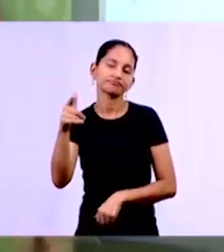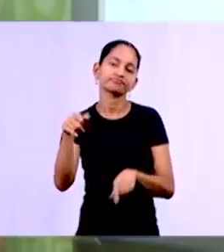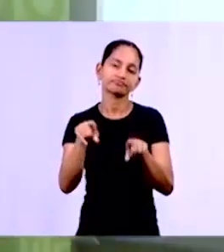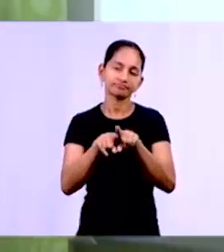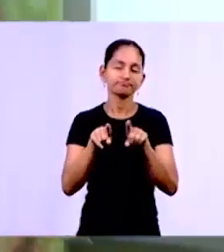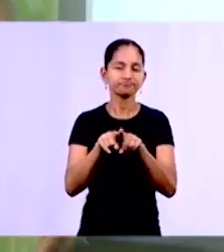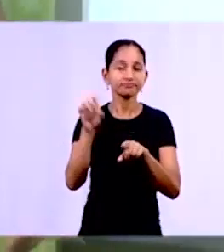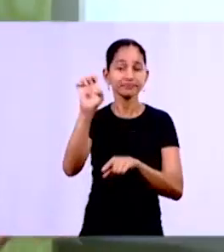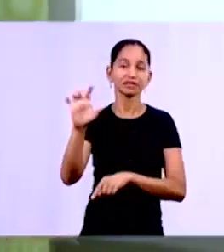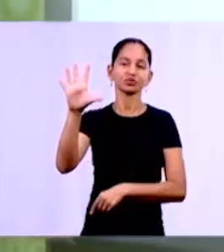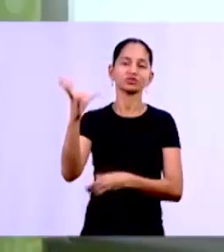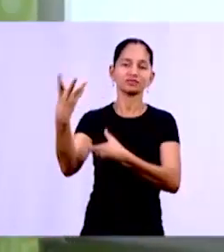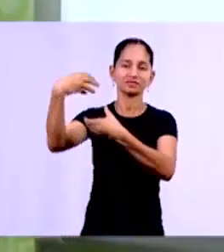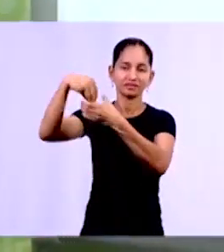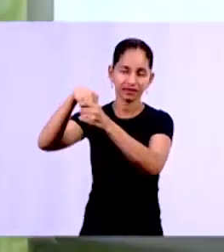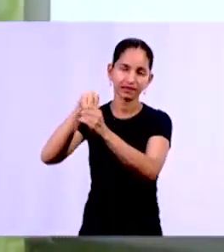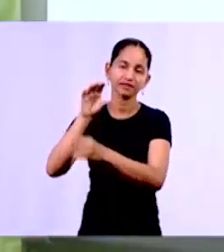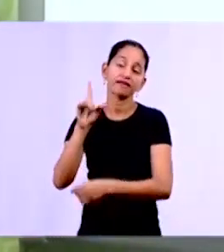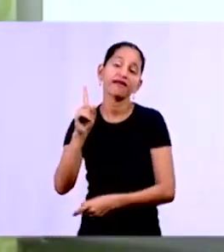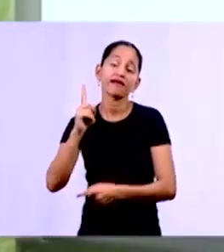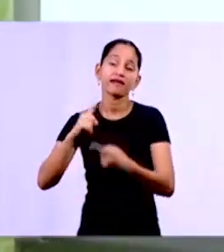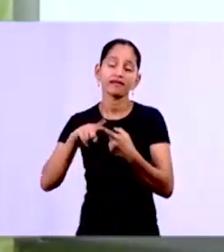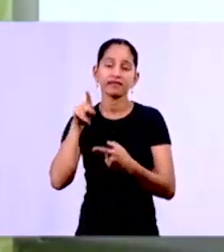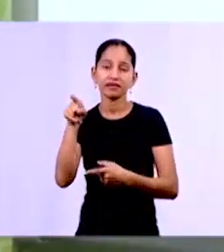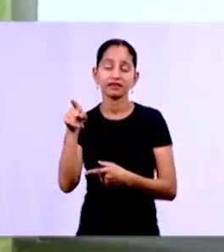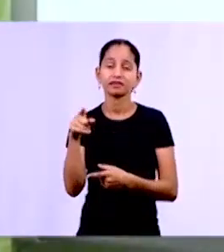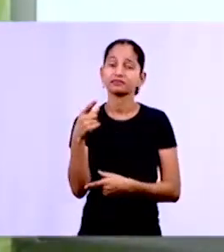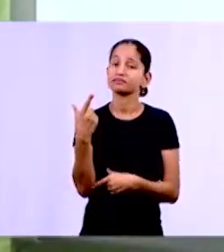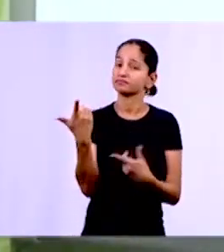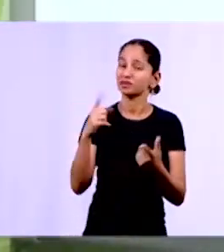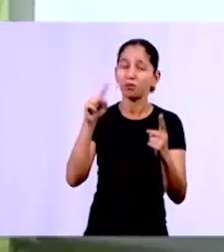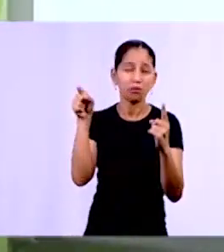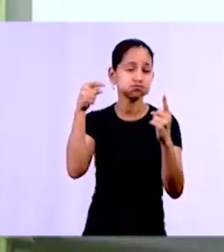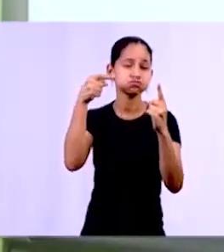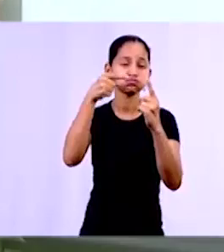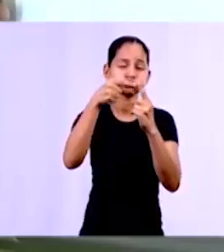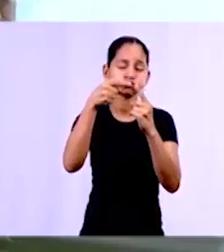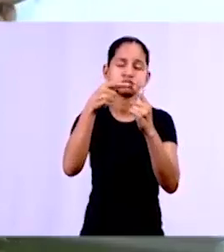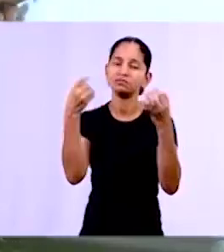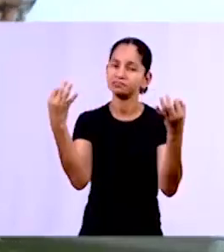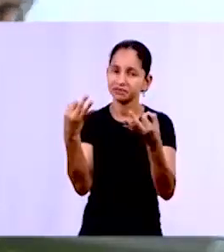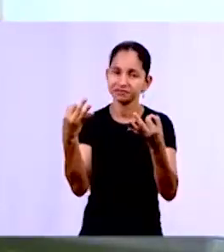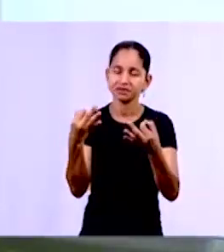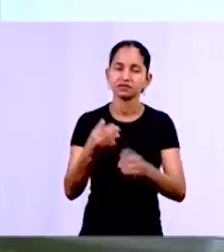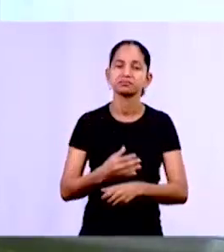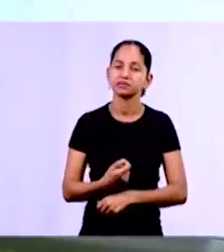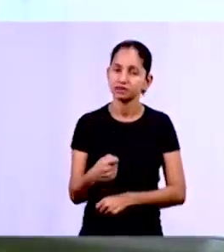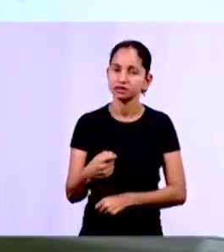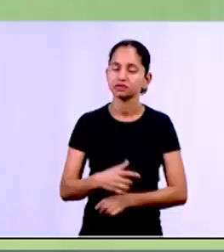né? Supercomputação, gente, fins bem específicos.